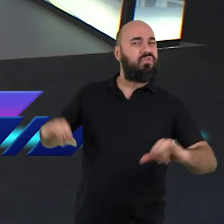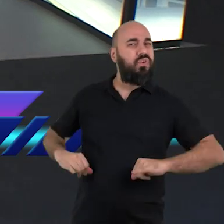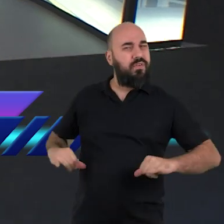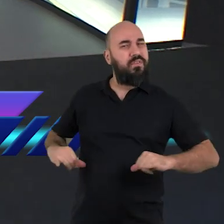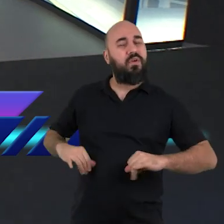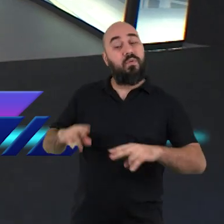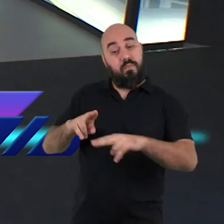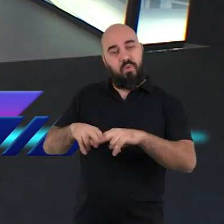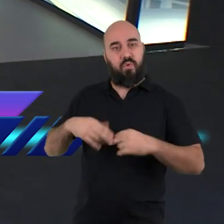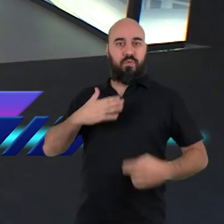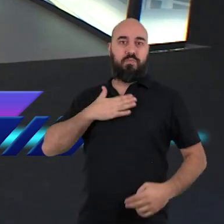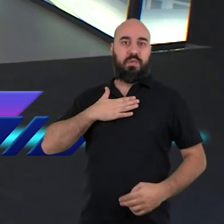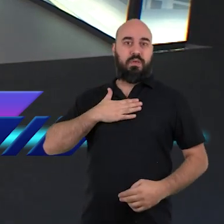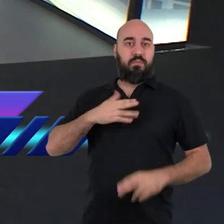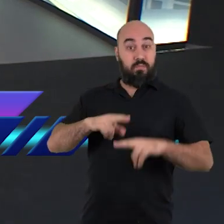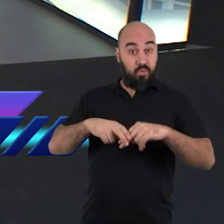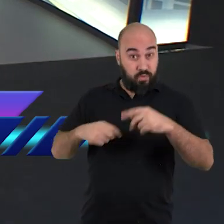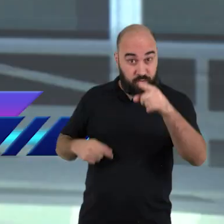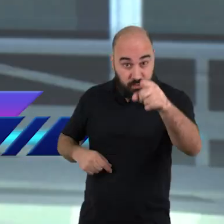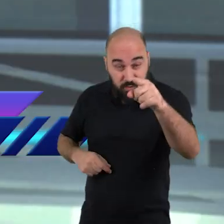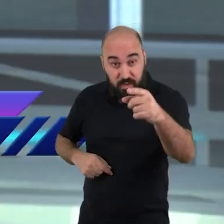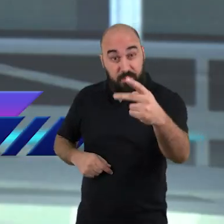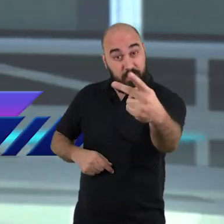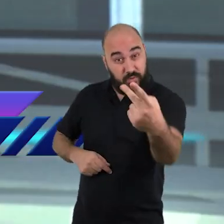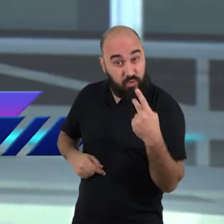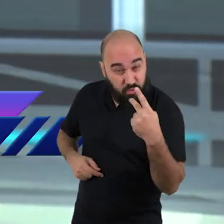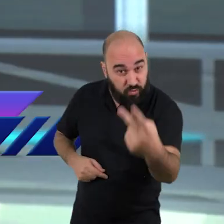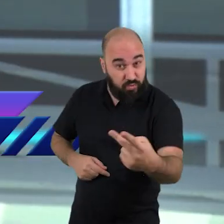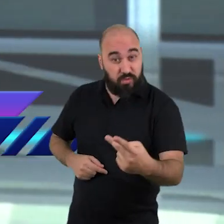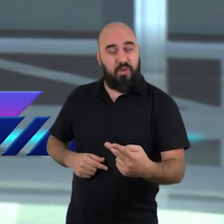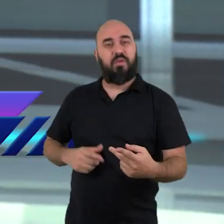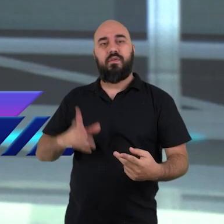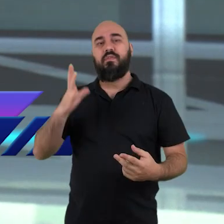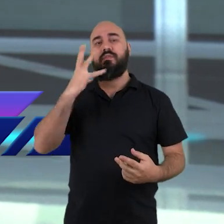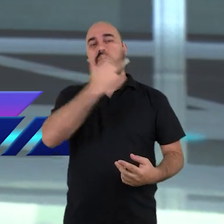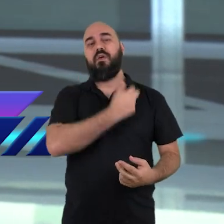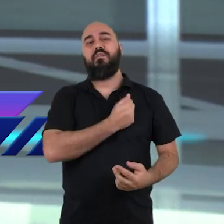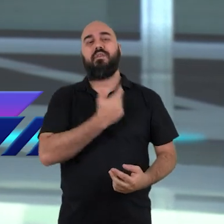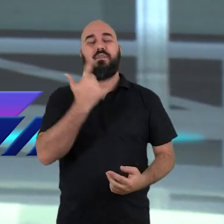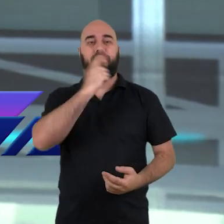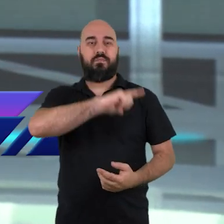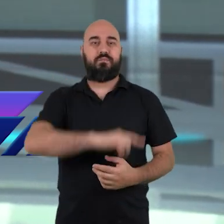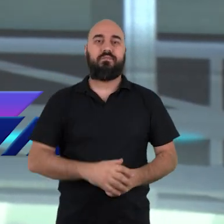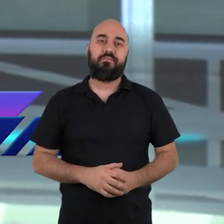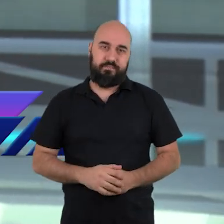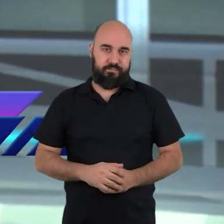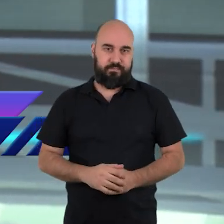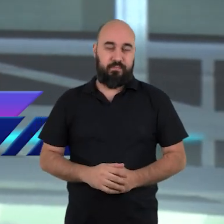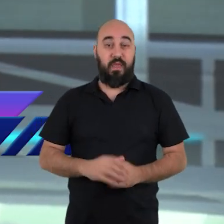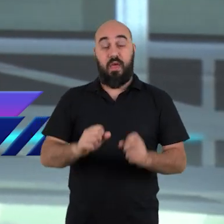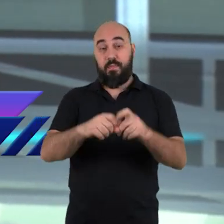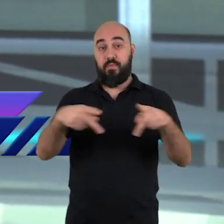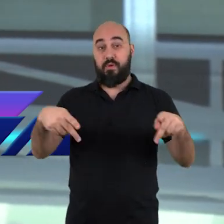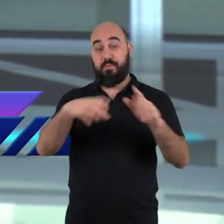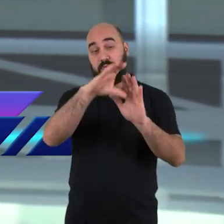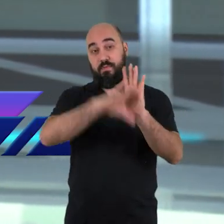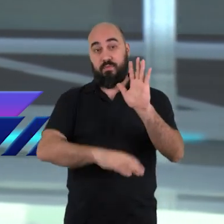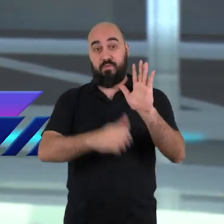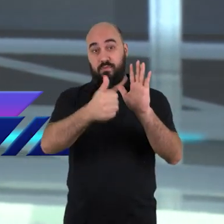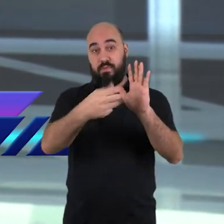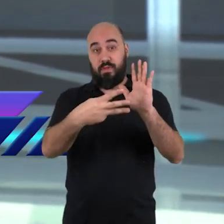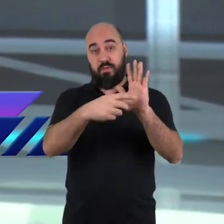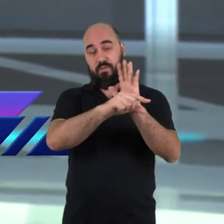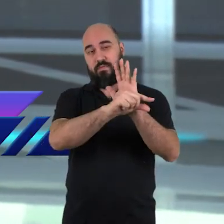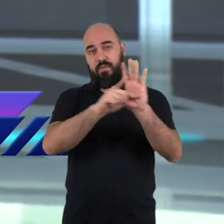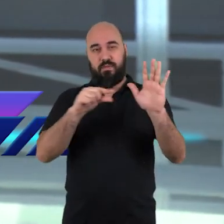encontrar a salvação. Para que nós pudéssemos ser salvos. Apocalipse capítulo 13, versículo 8,